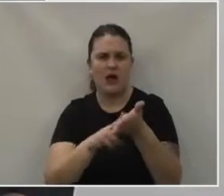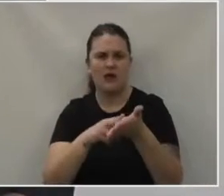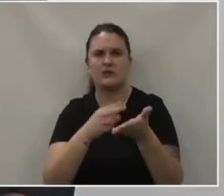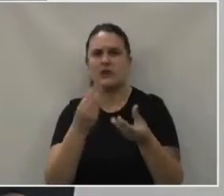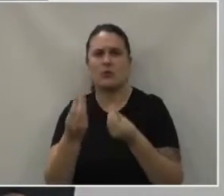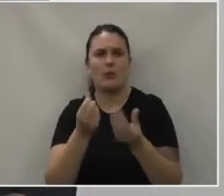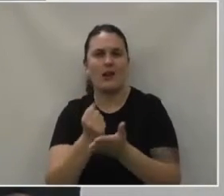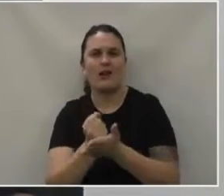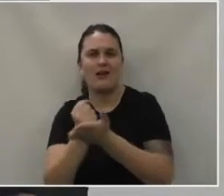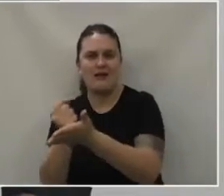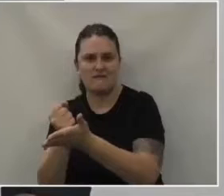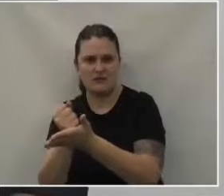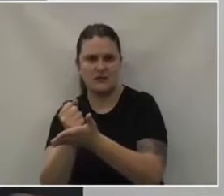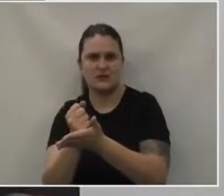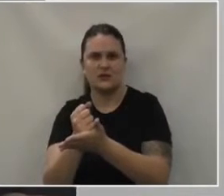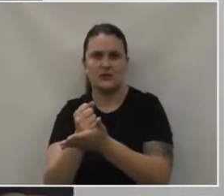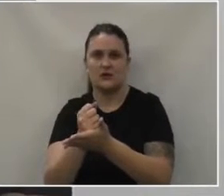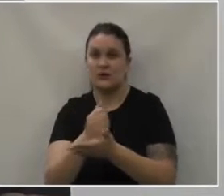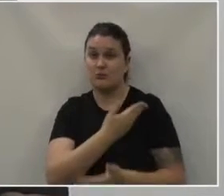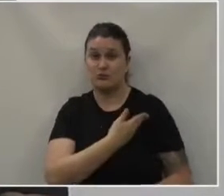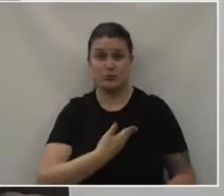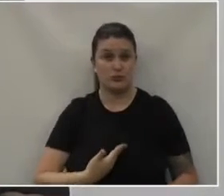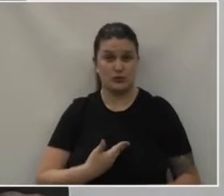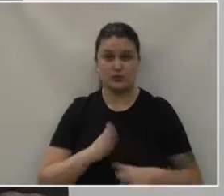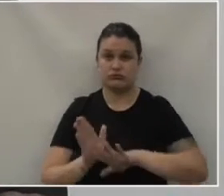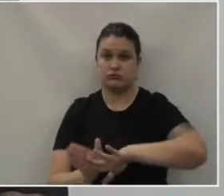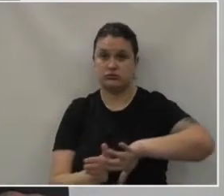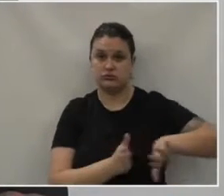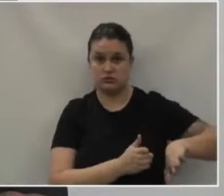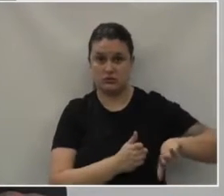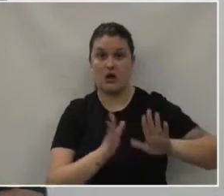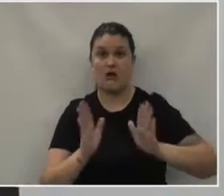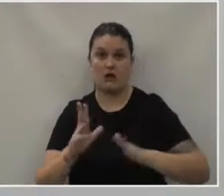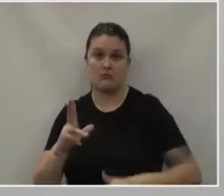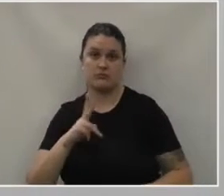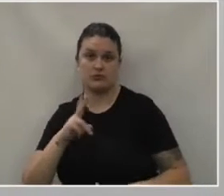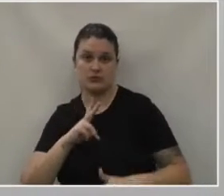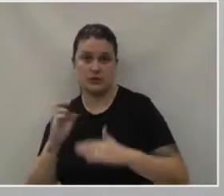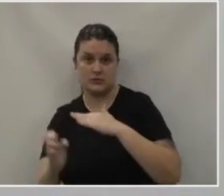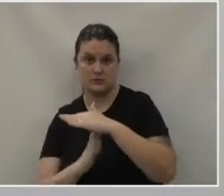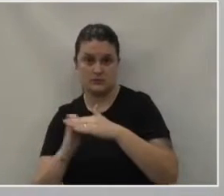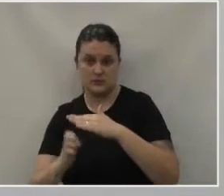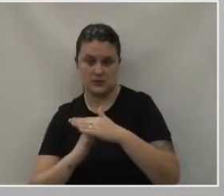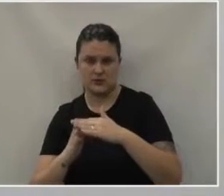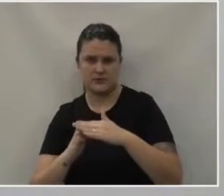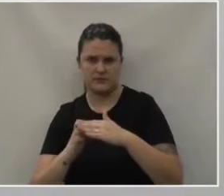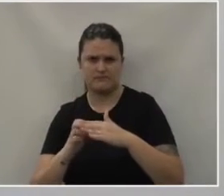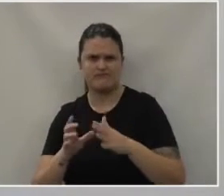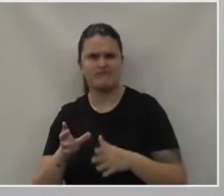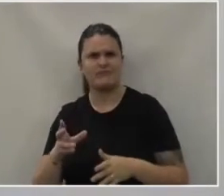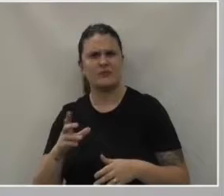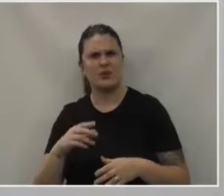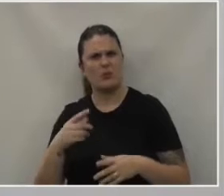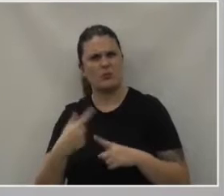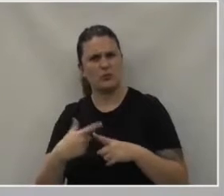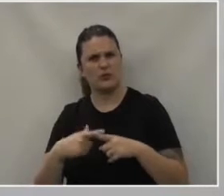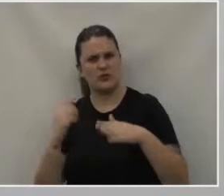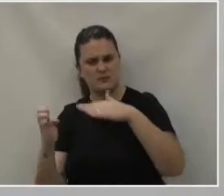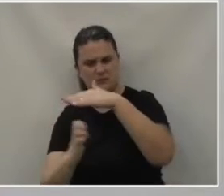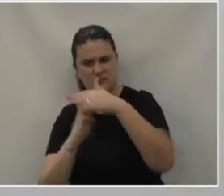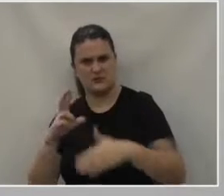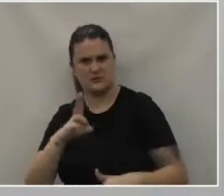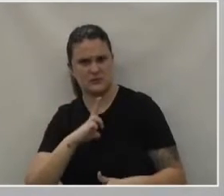correspondências, passando de público para a iniciativa privada. Temos as questões onde a iniciativa privada visa o lucro,